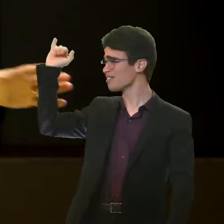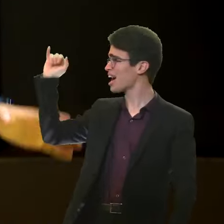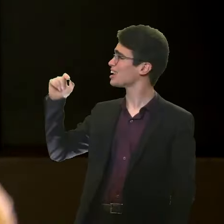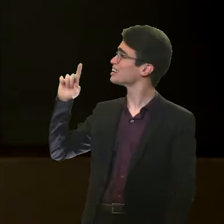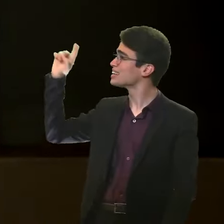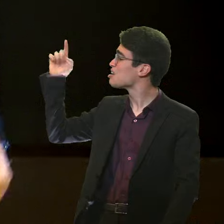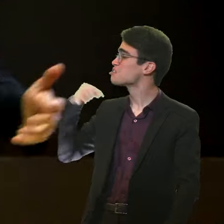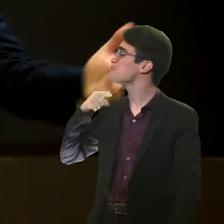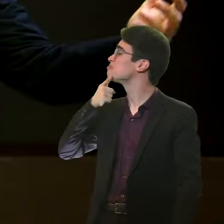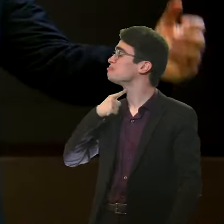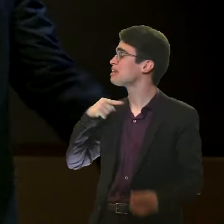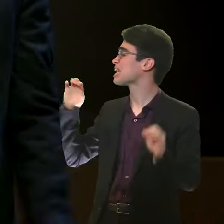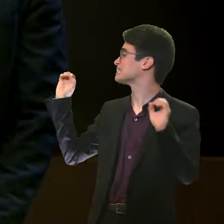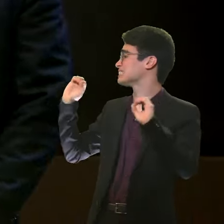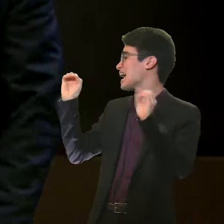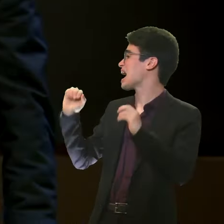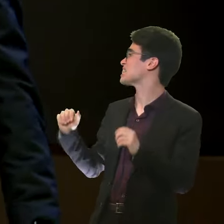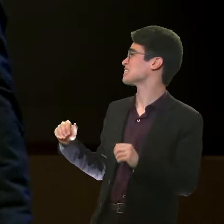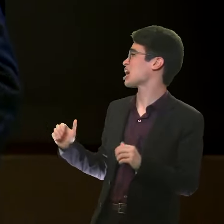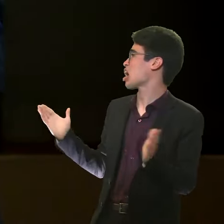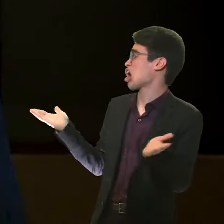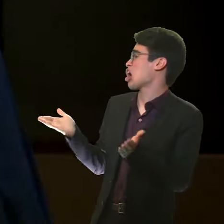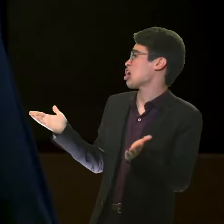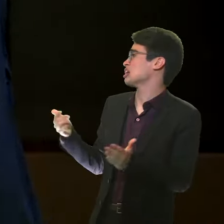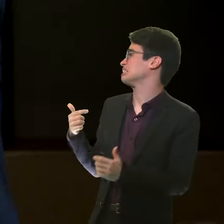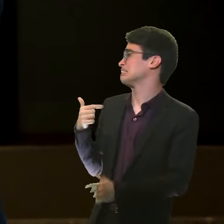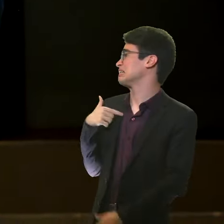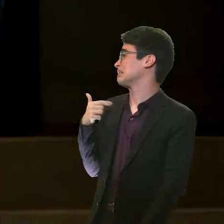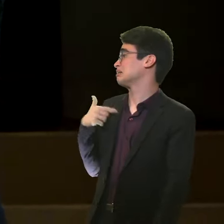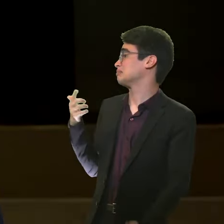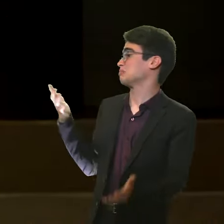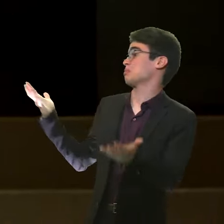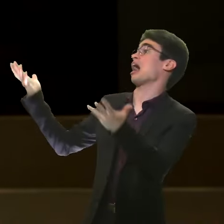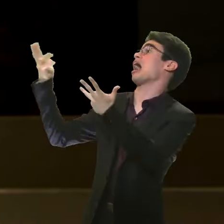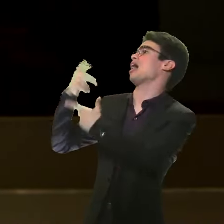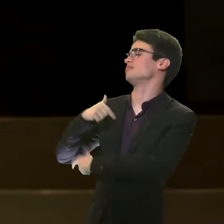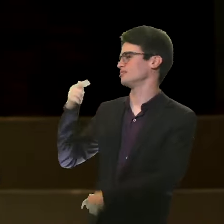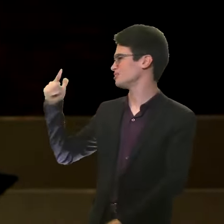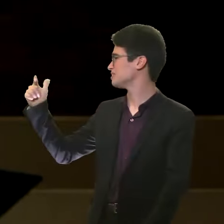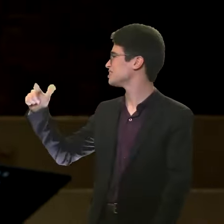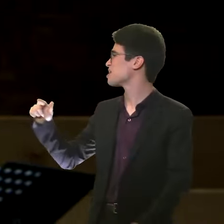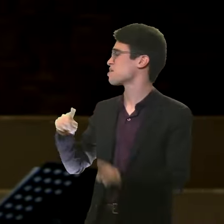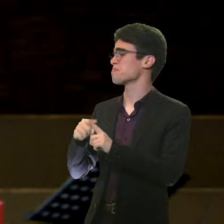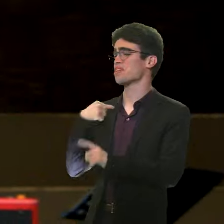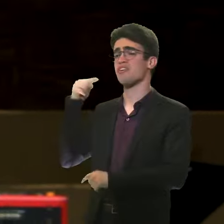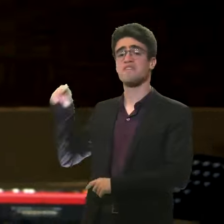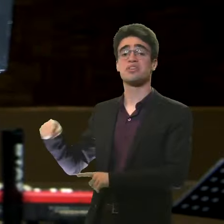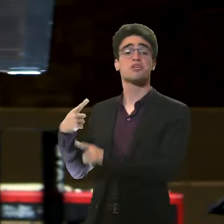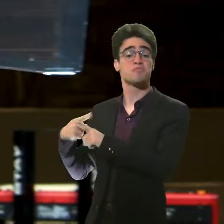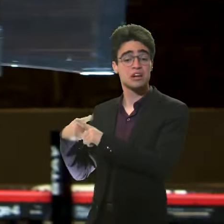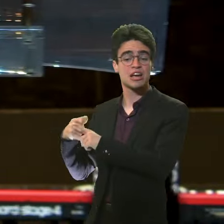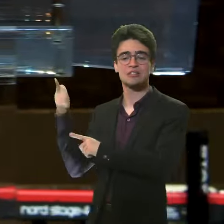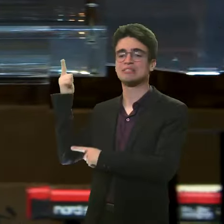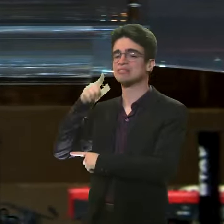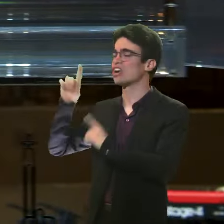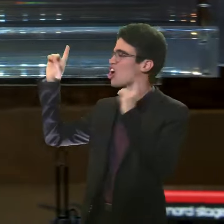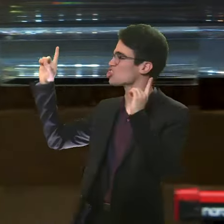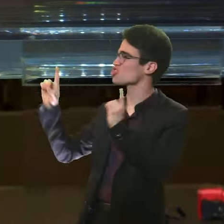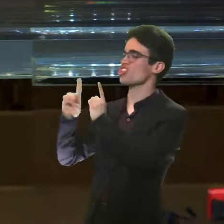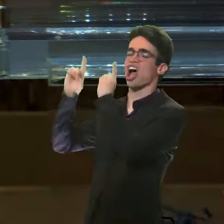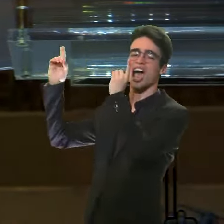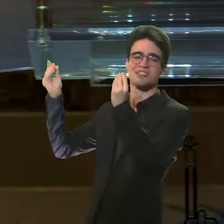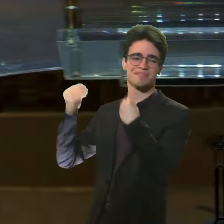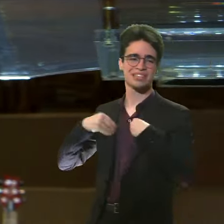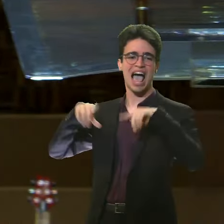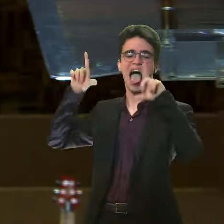honesto? Deus, hoje eu não estou aquela maravilha, mas eu vim aqui, porque eu sei que é aqui que eu encontro